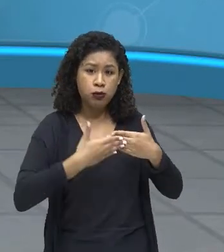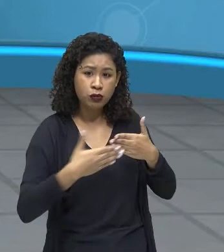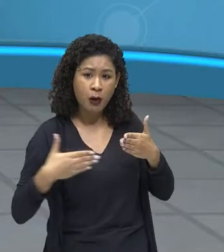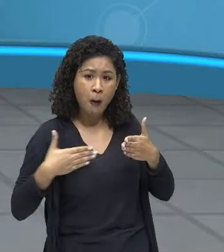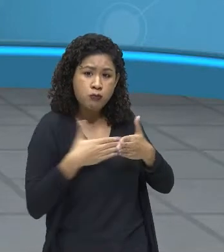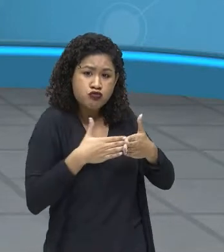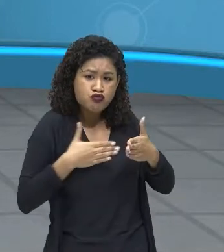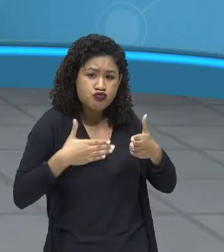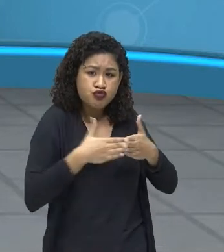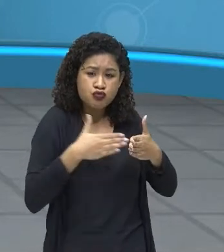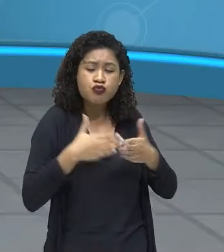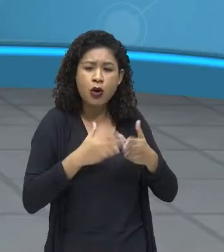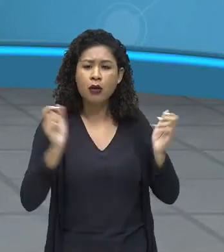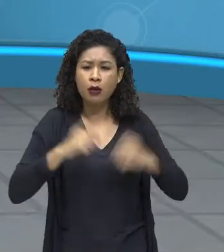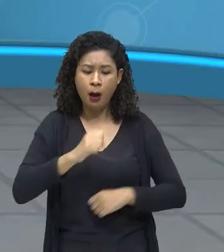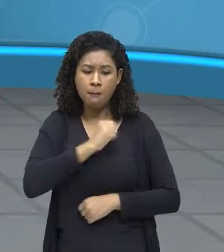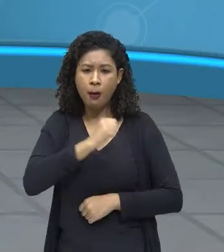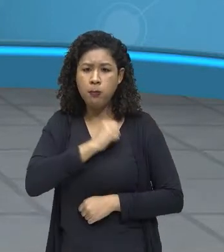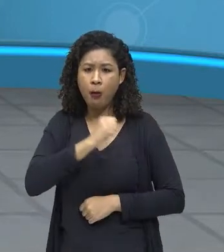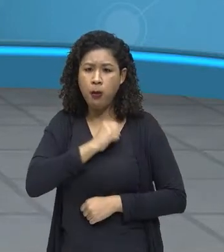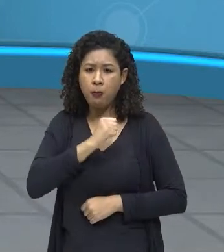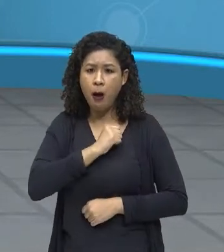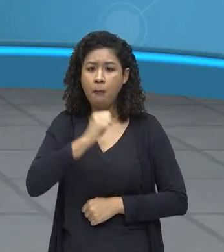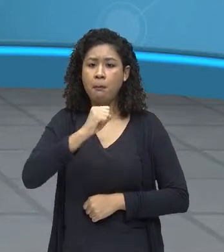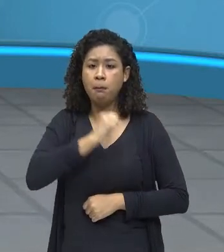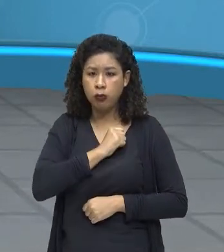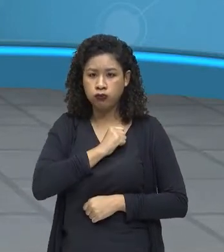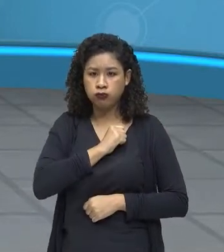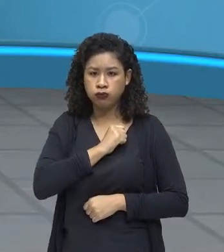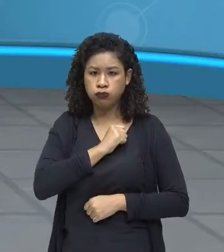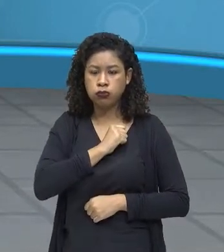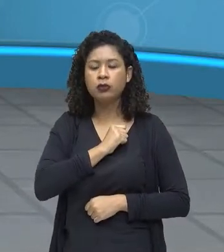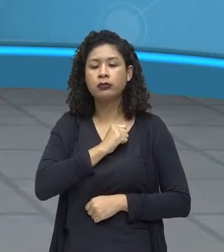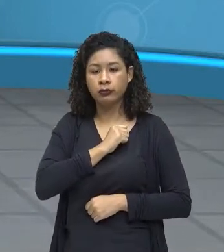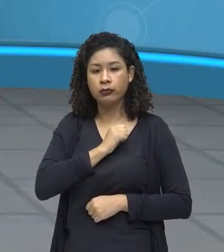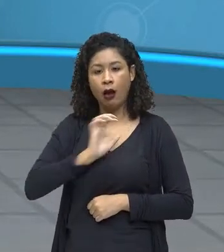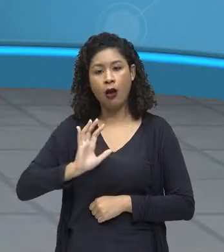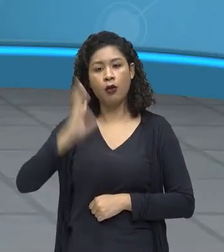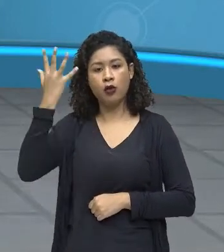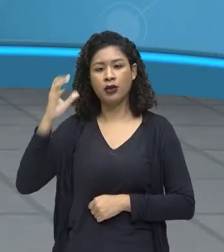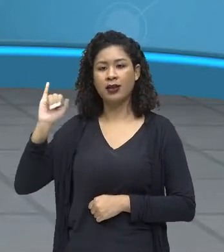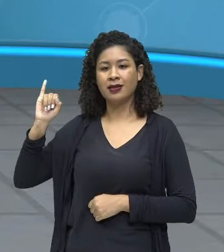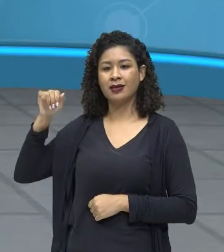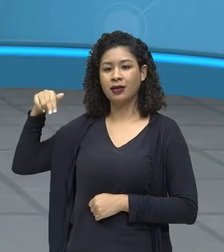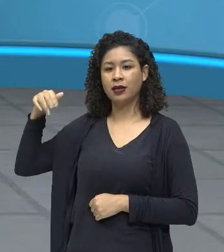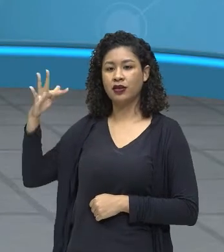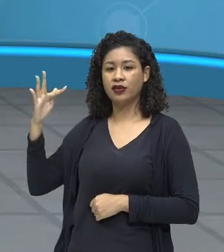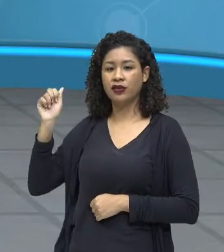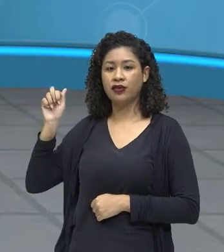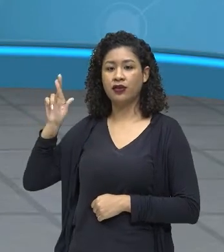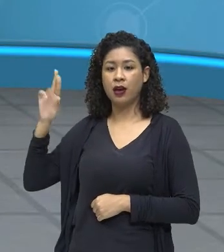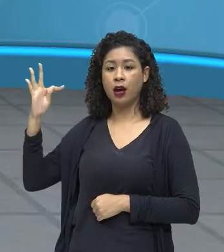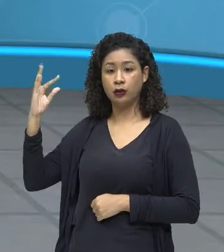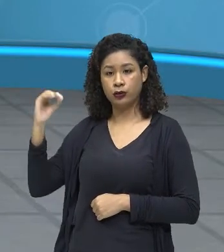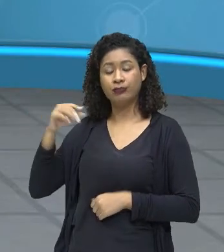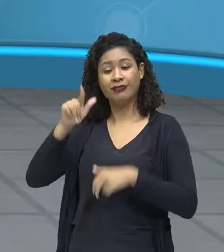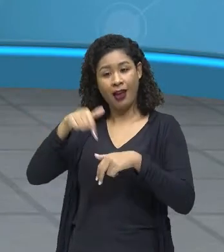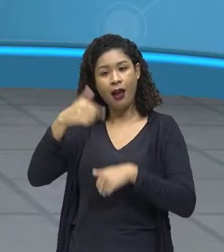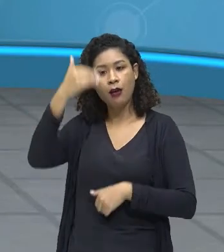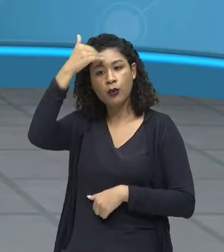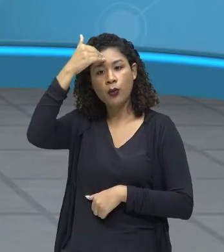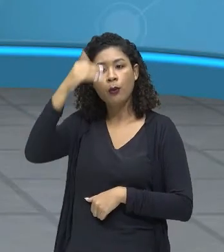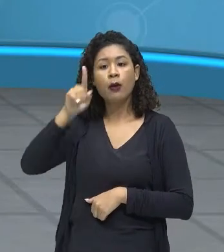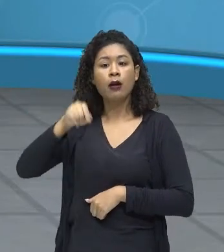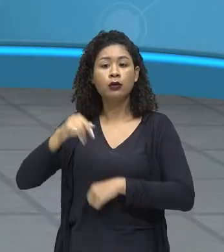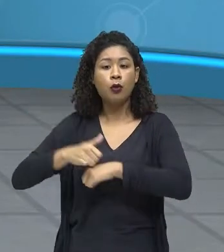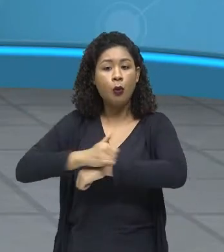Pode acontecer um infarto, tá bom? Então ela está relacionada com o quê? Com a gordura que fica instalada aqui. Além do infarto,